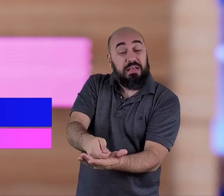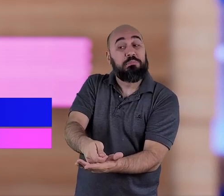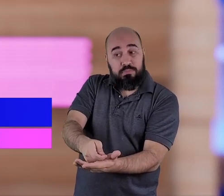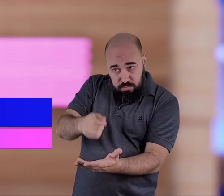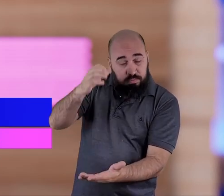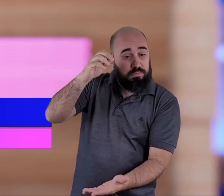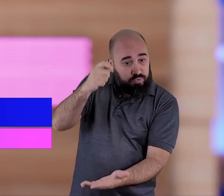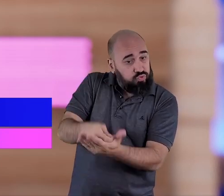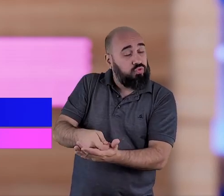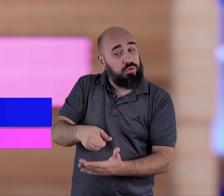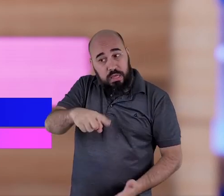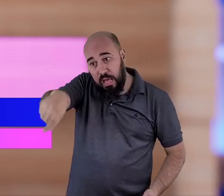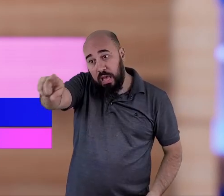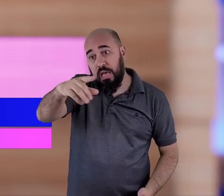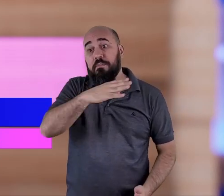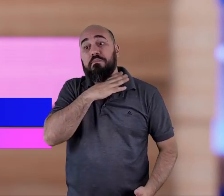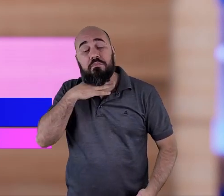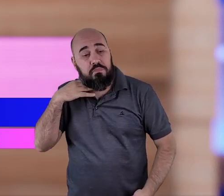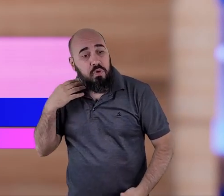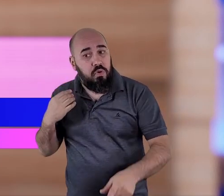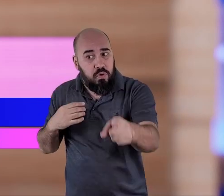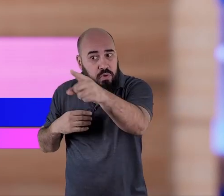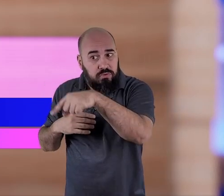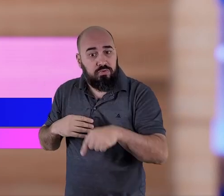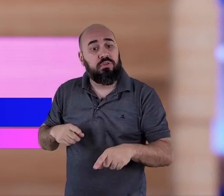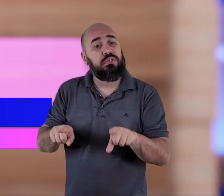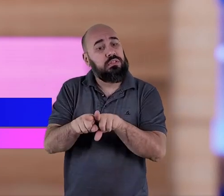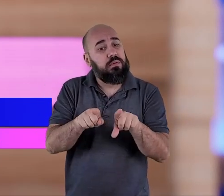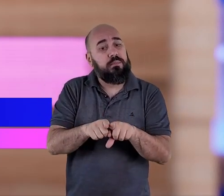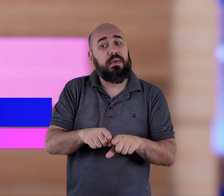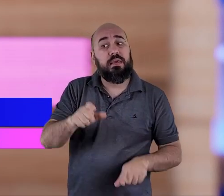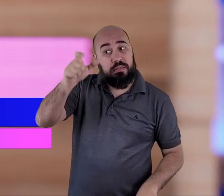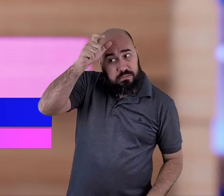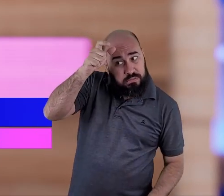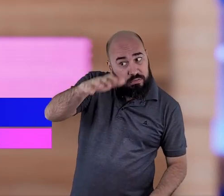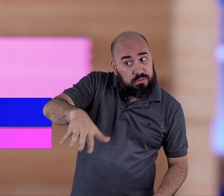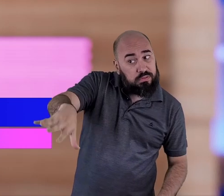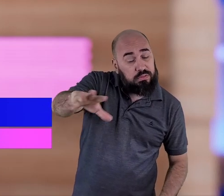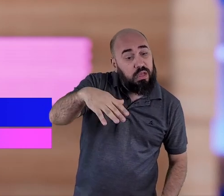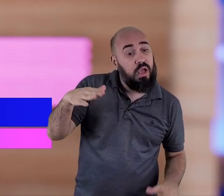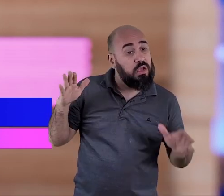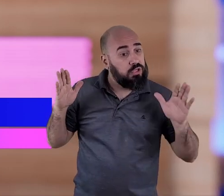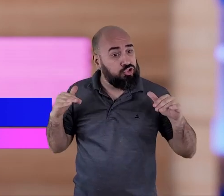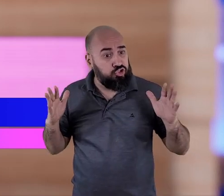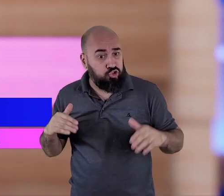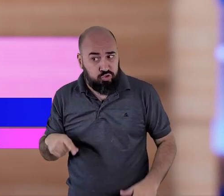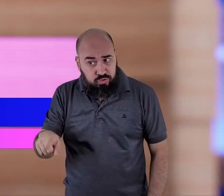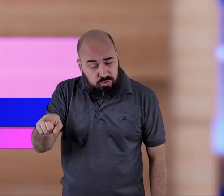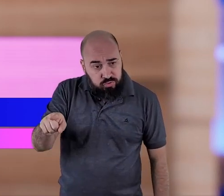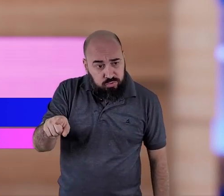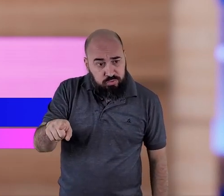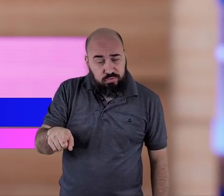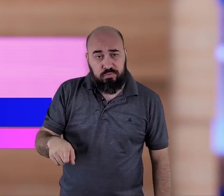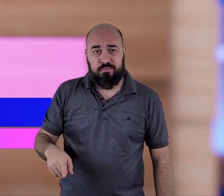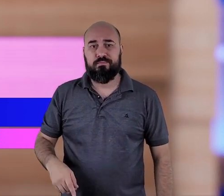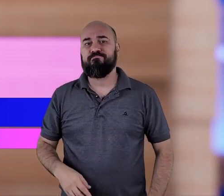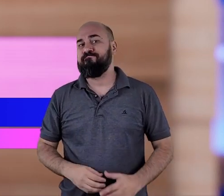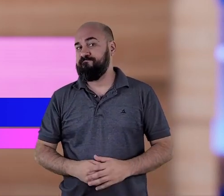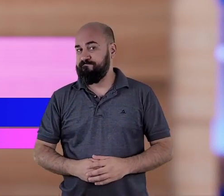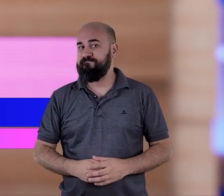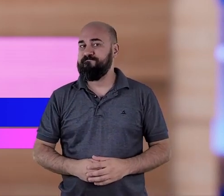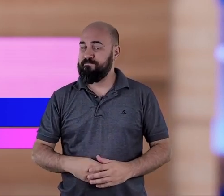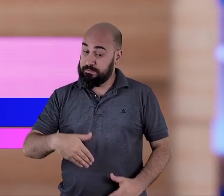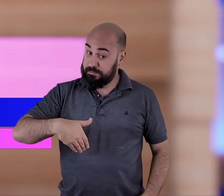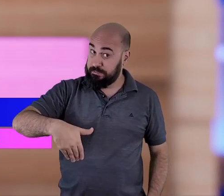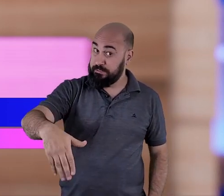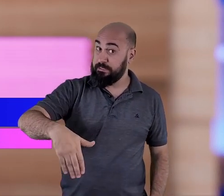1 Coríntios capítulo 6, versículos 2 e 3. Em outras palavras, está chegando o dia em